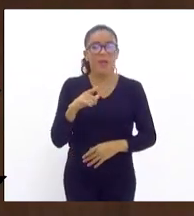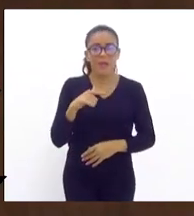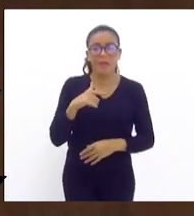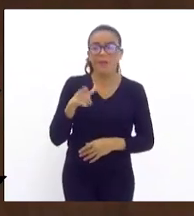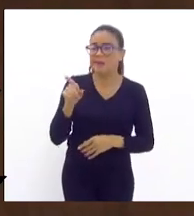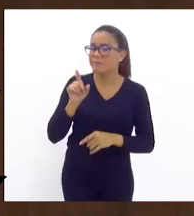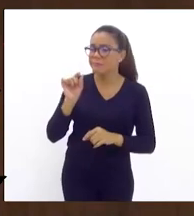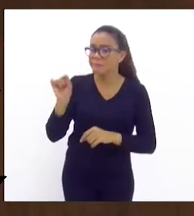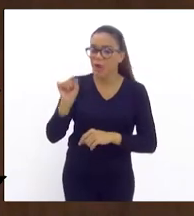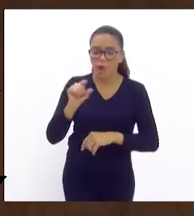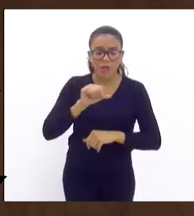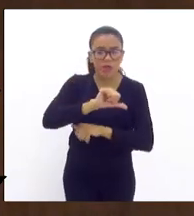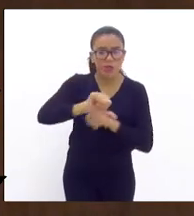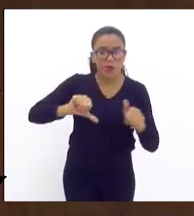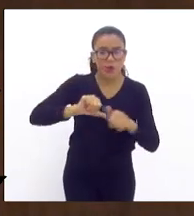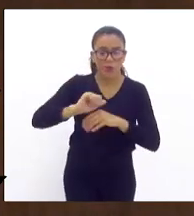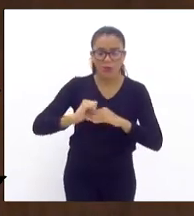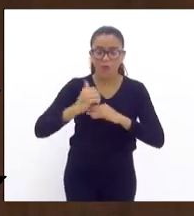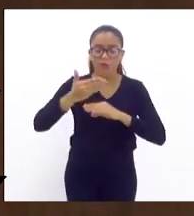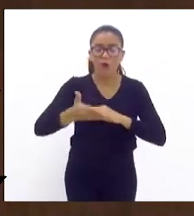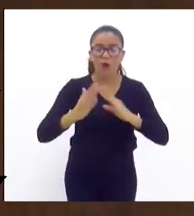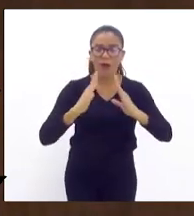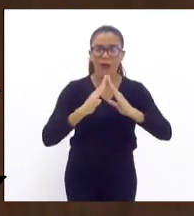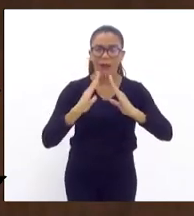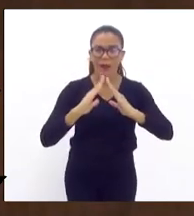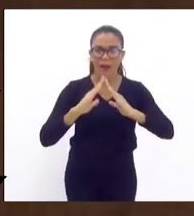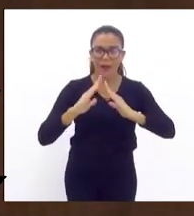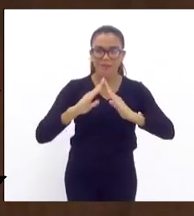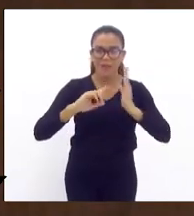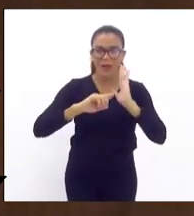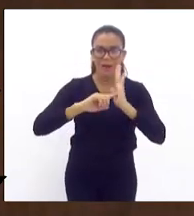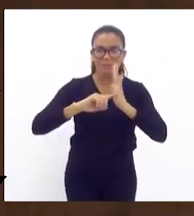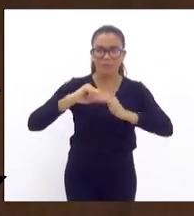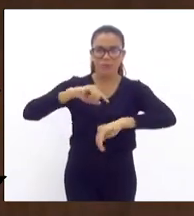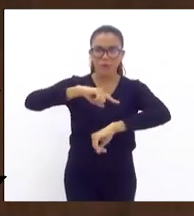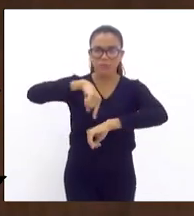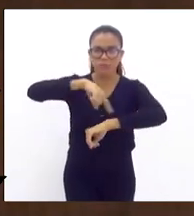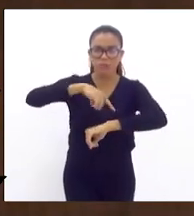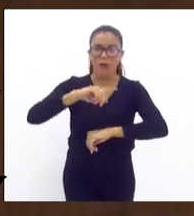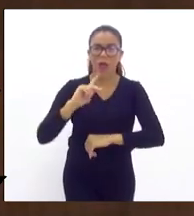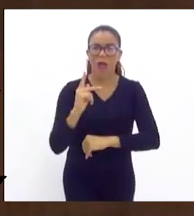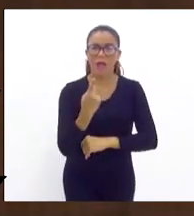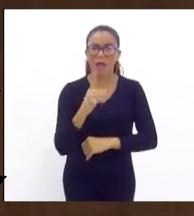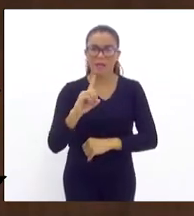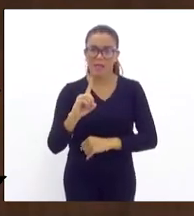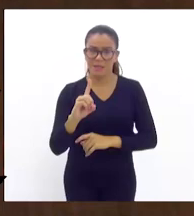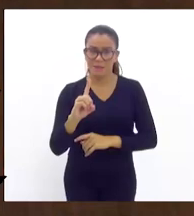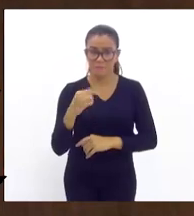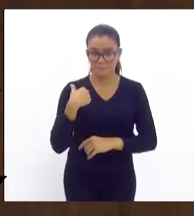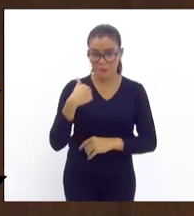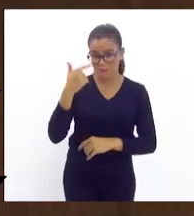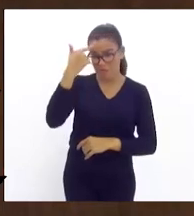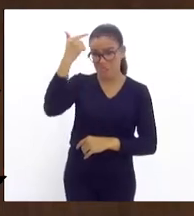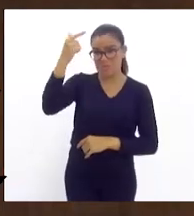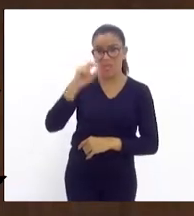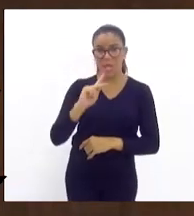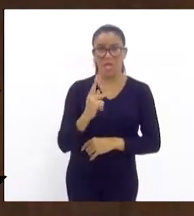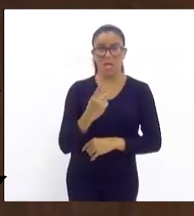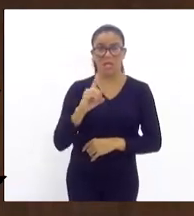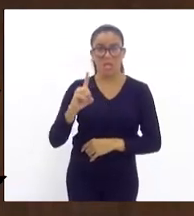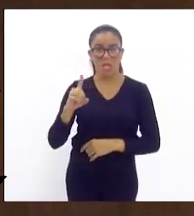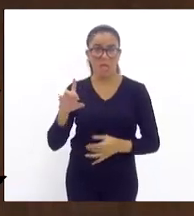Colocaram um medidor externo, como o hidrômetro que eles chamam de HD, para mim HD sempre foi do computador, mas tudo